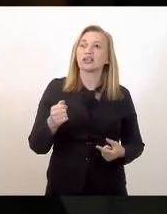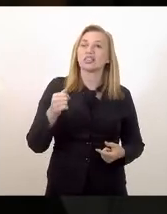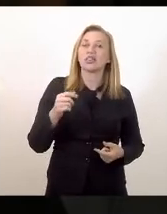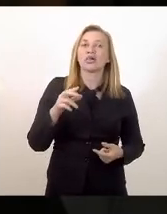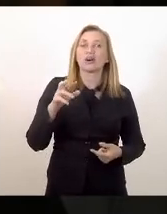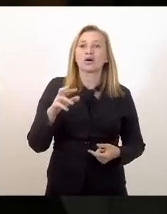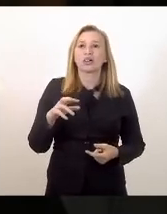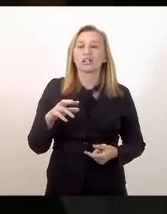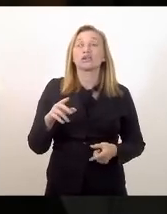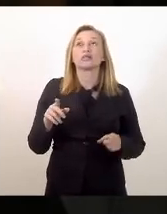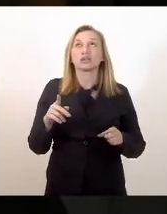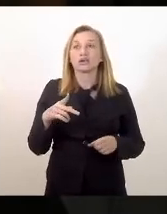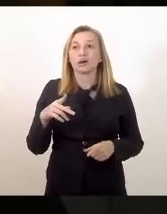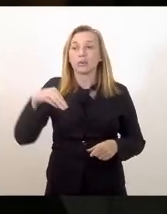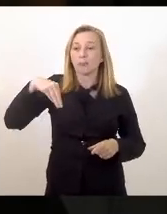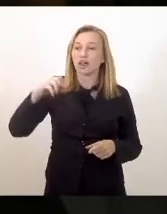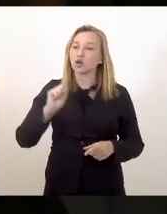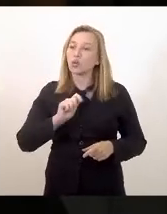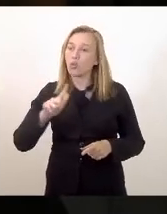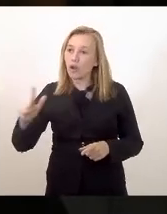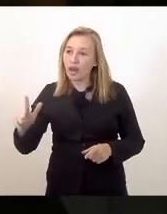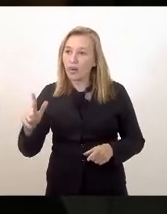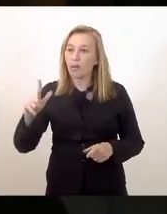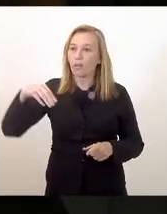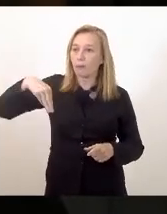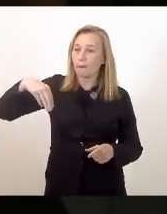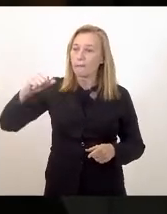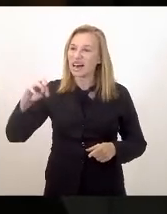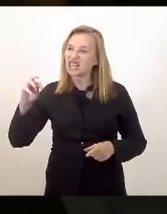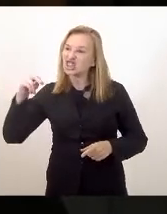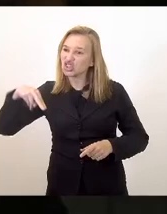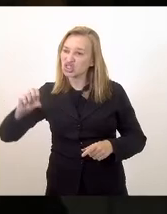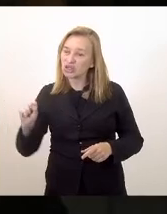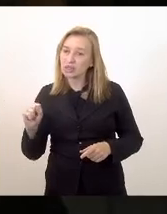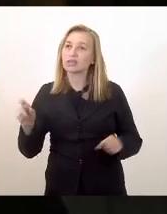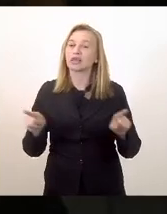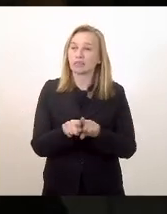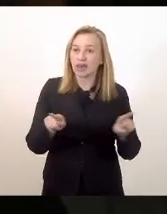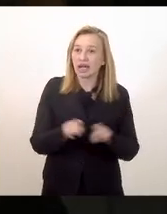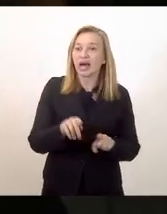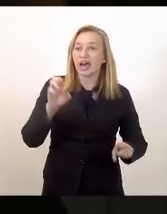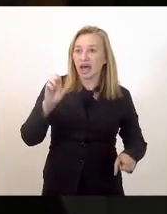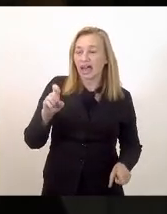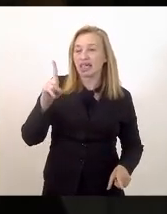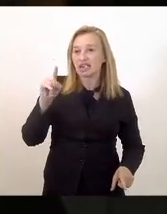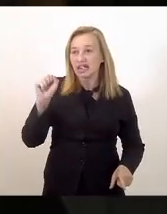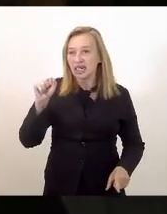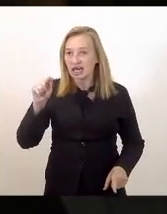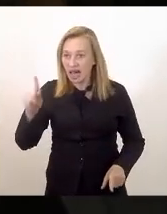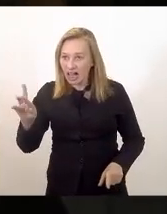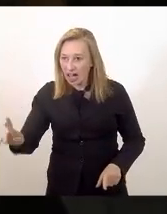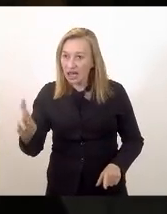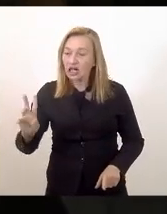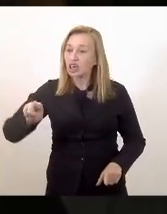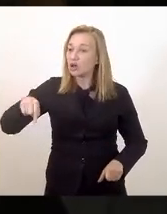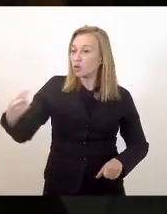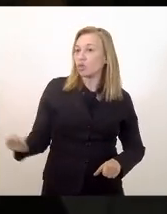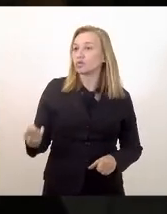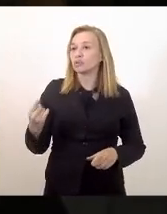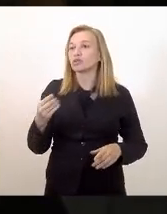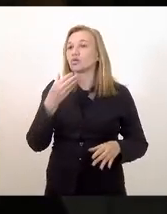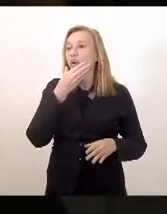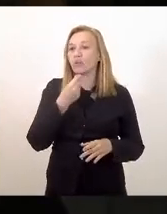Silveira, cito também Manuel Martins, cito Edgar Folli, cito Lisaura Ruas, entre tantos homens e mulheres